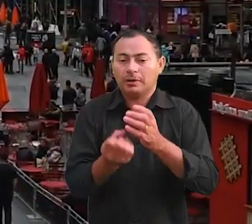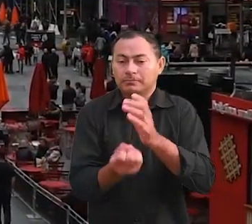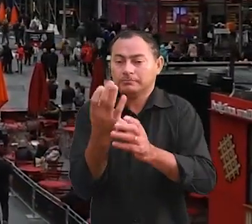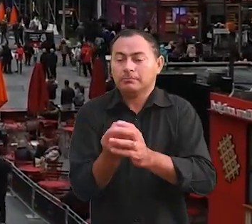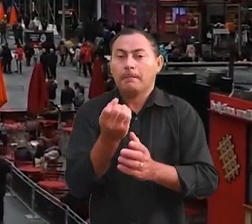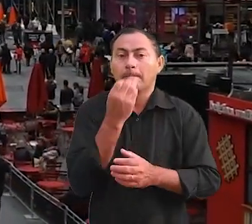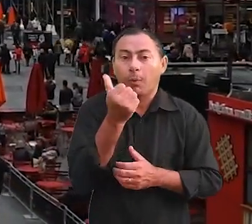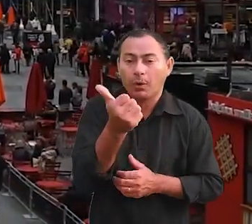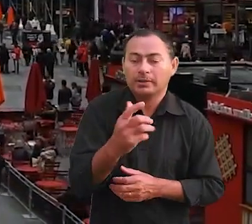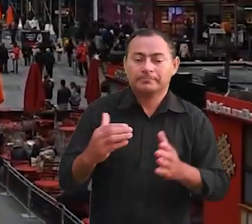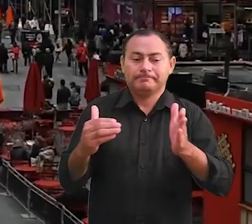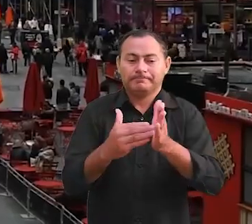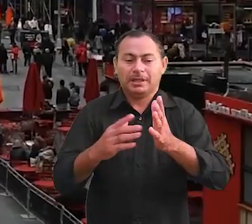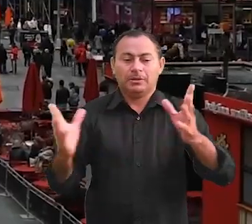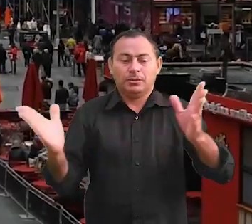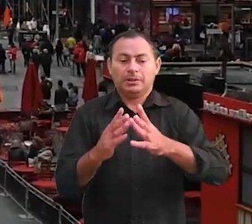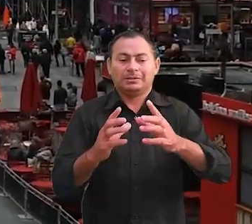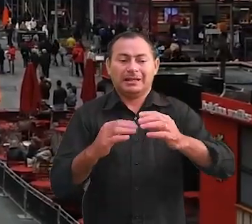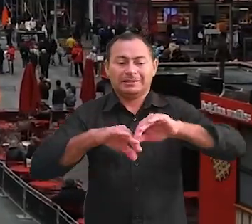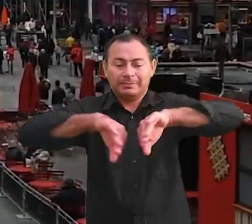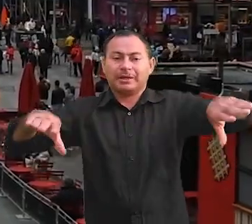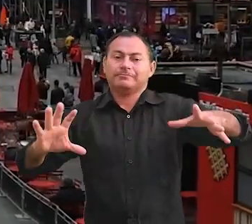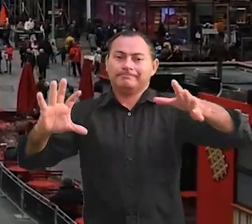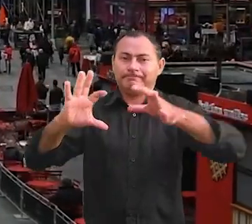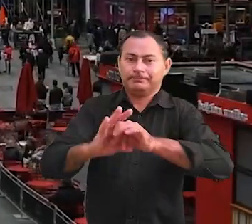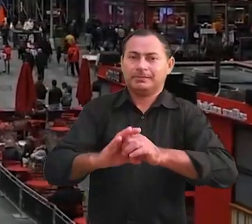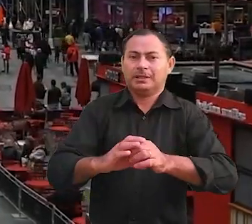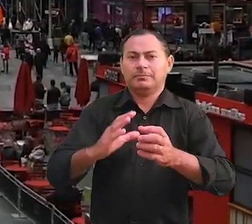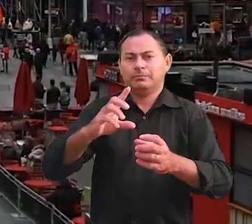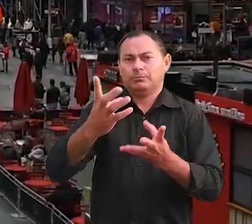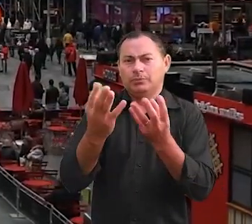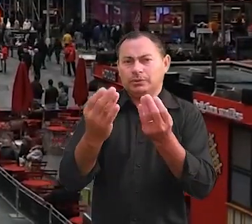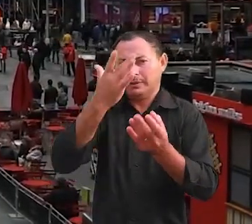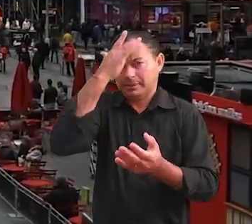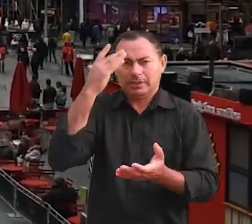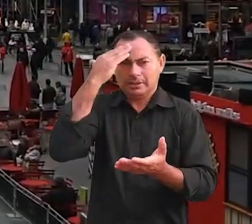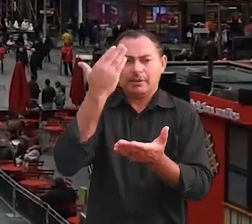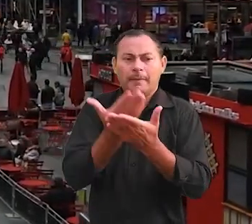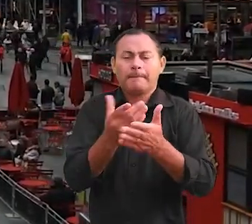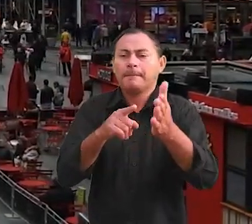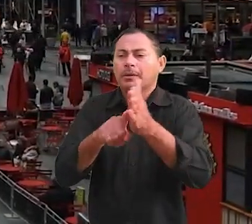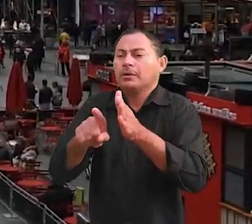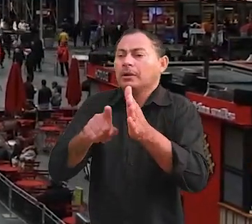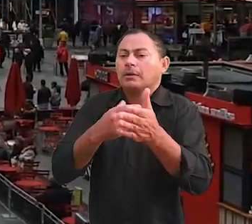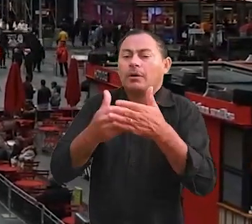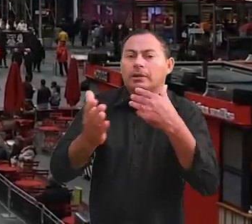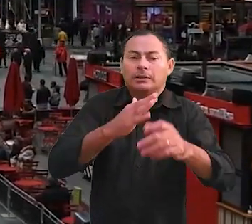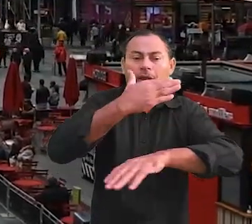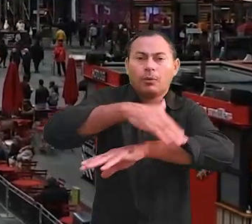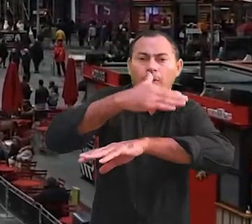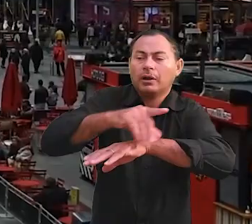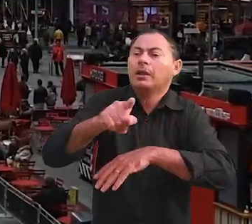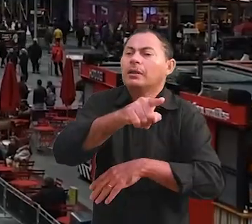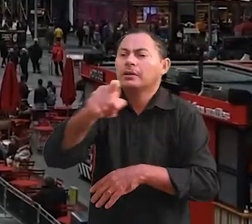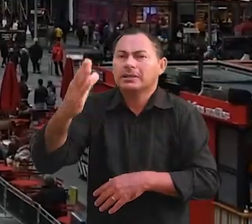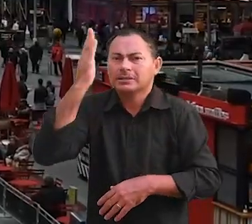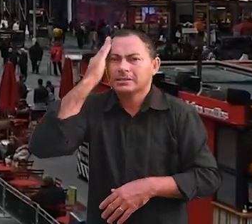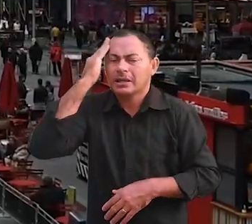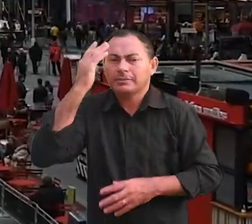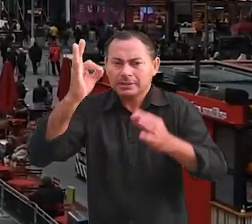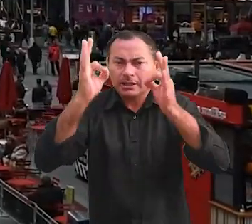se fizer boas obras eu clientes esse Abismo será transposto muita gente que ele assim se é para qualquer um na rua